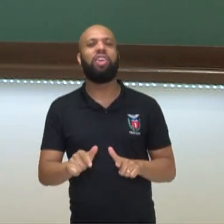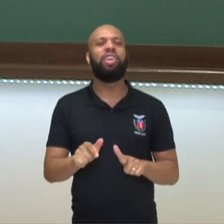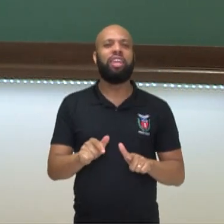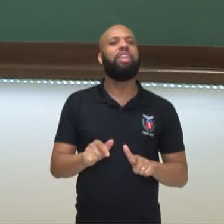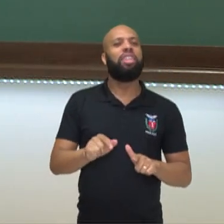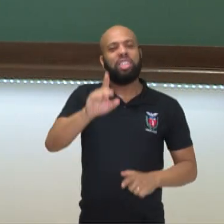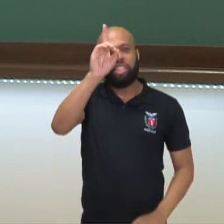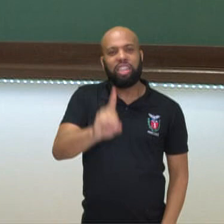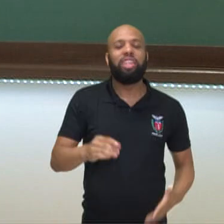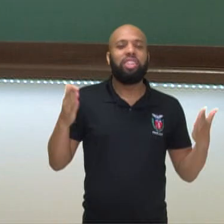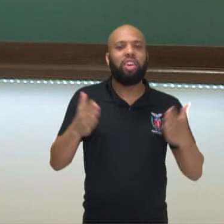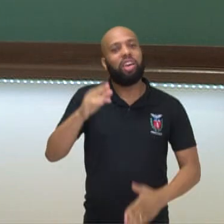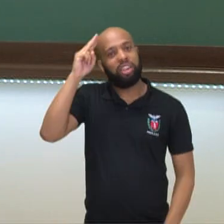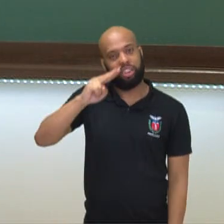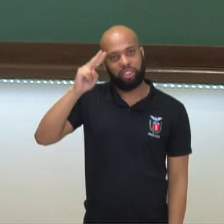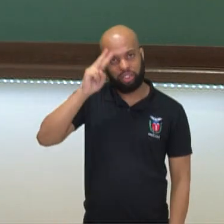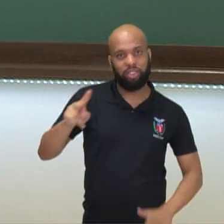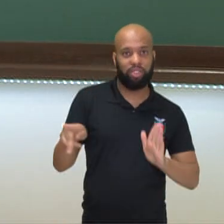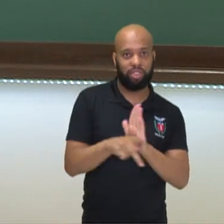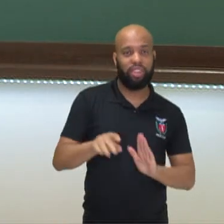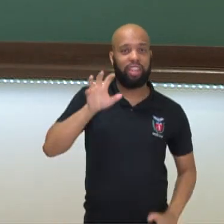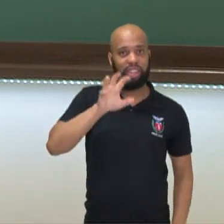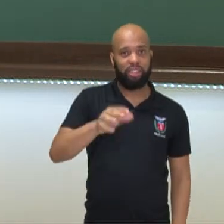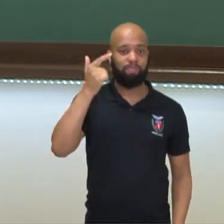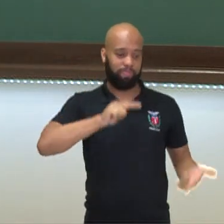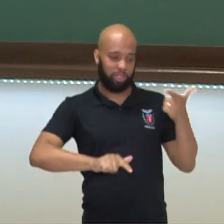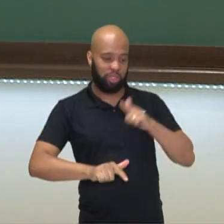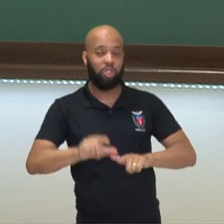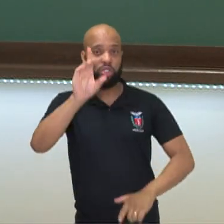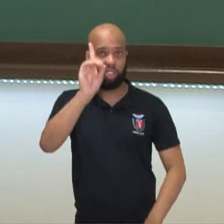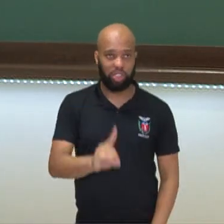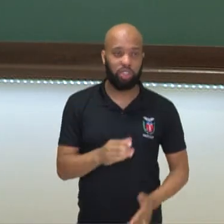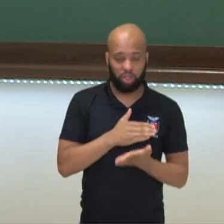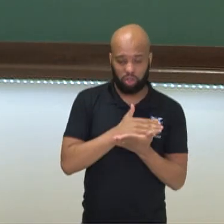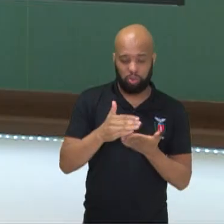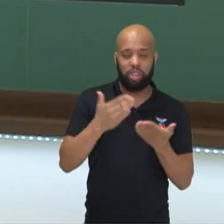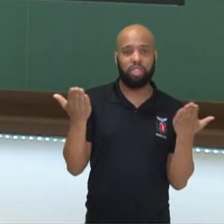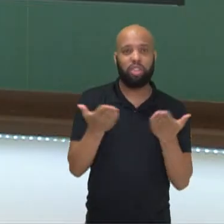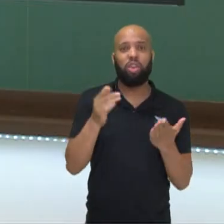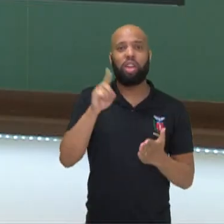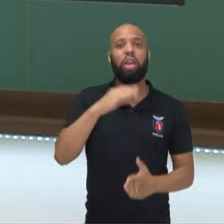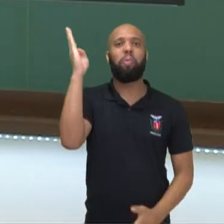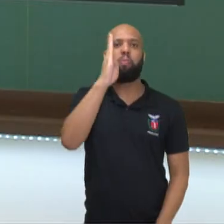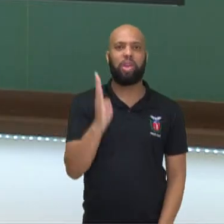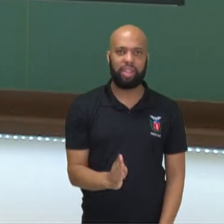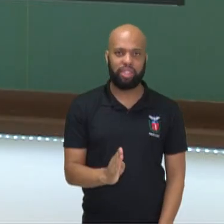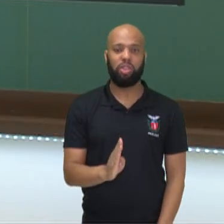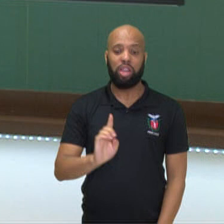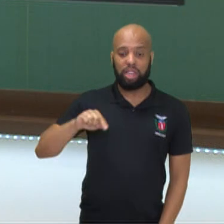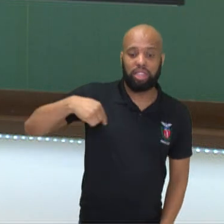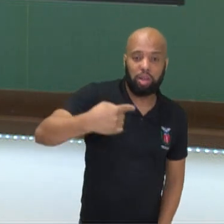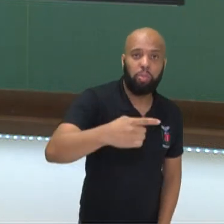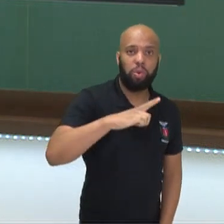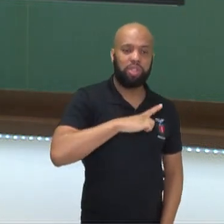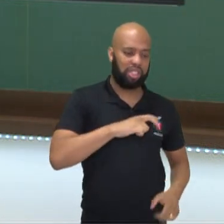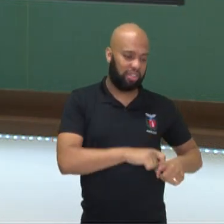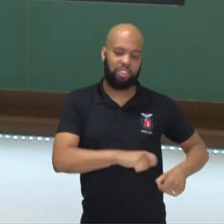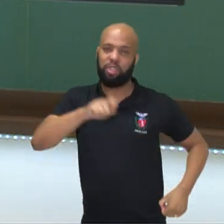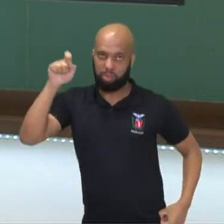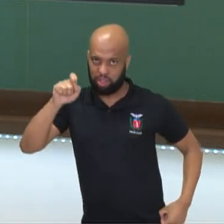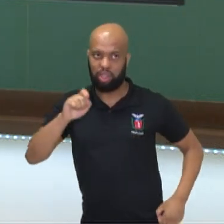ao histórico, então, dessa conquista de direitos. A gente começa com o Brasil, pós-independência.